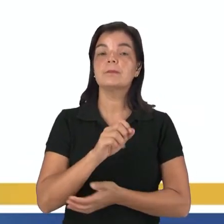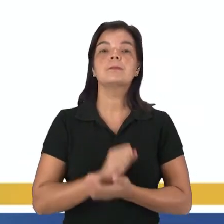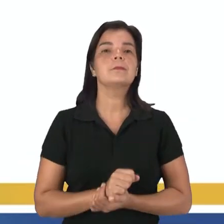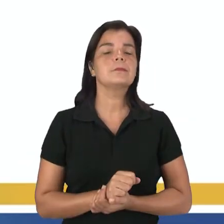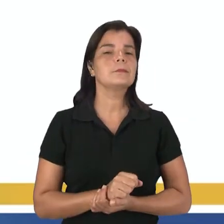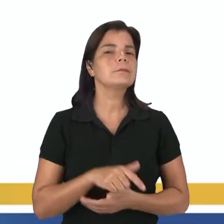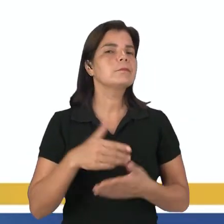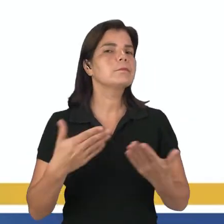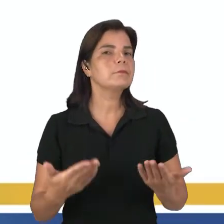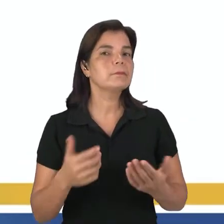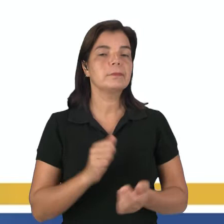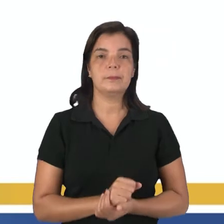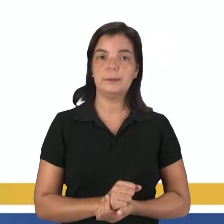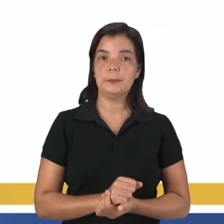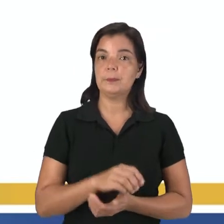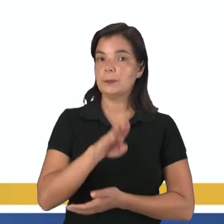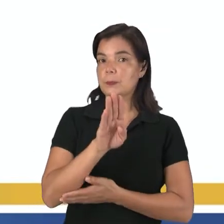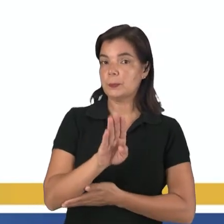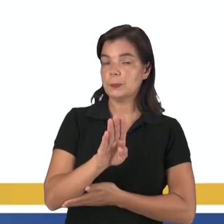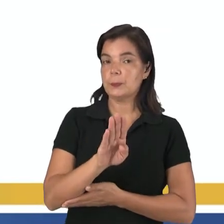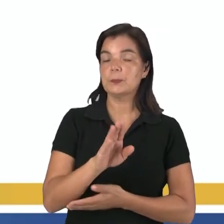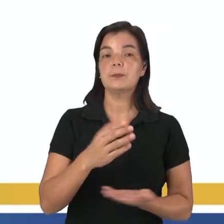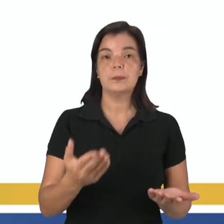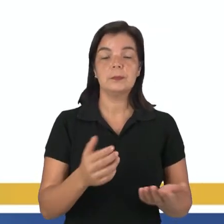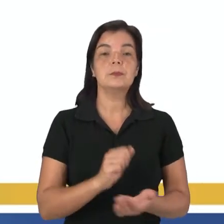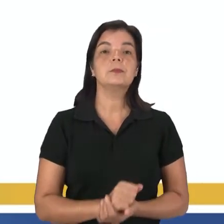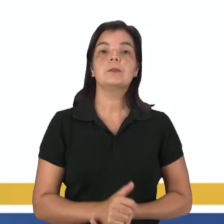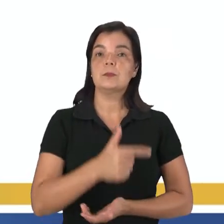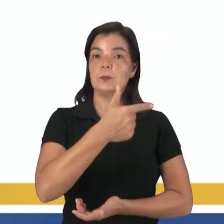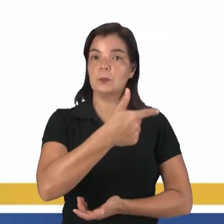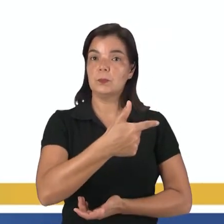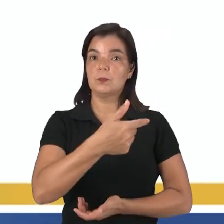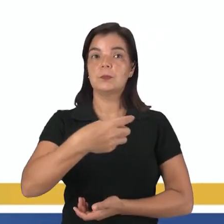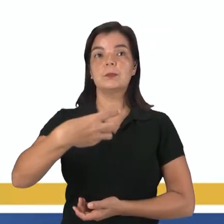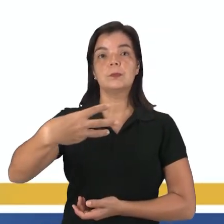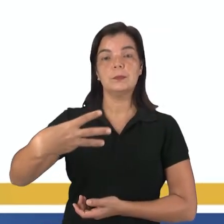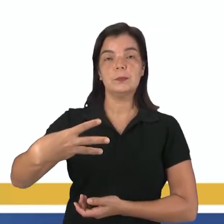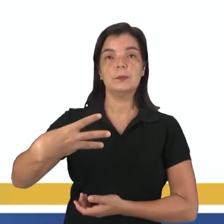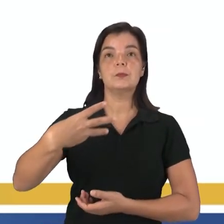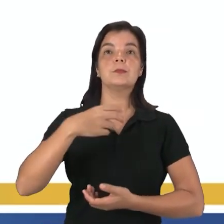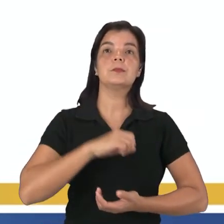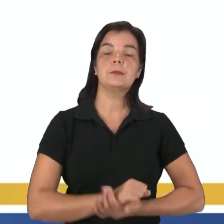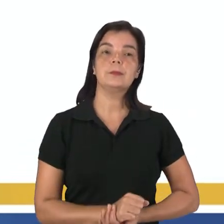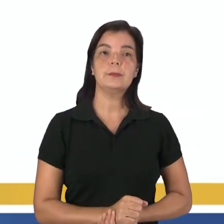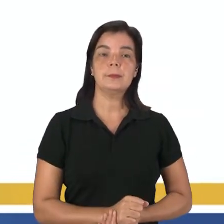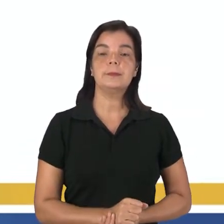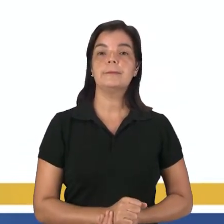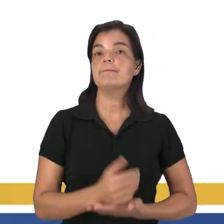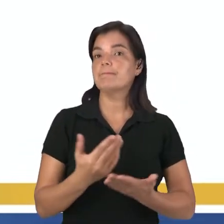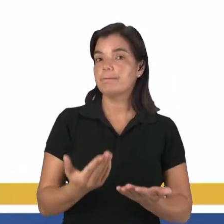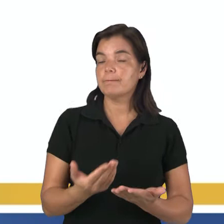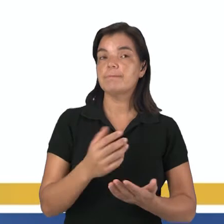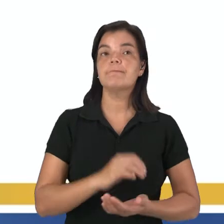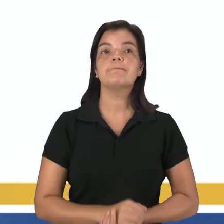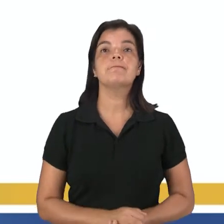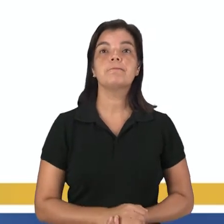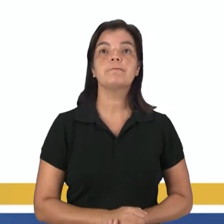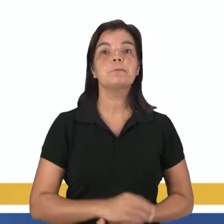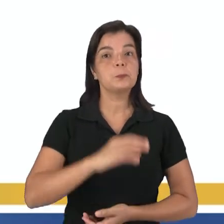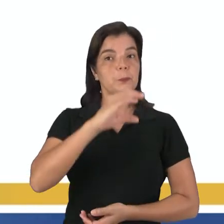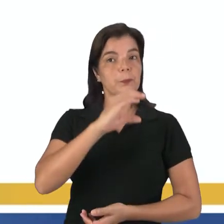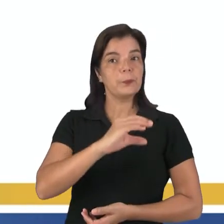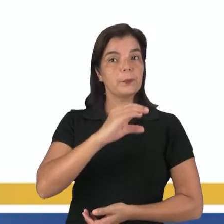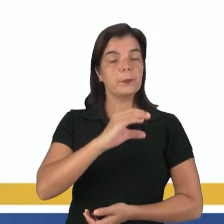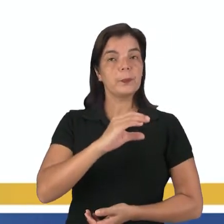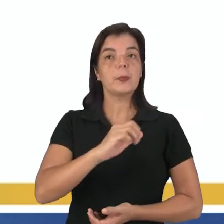do nosso triângulo que inseriu as coordenadas desse ponto né Desse vértice seriam as coordenadas dois três e